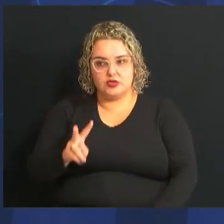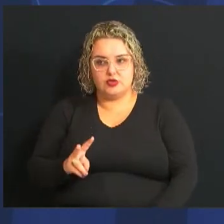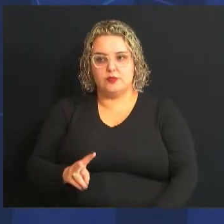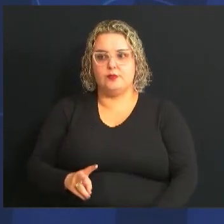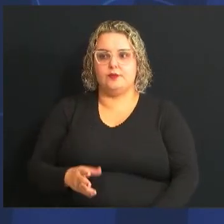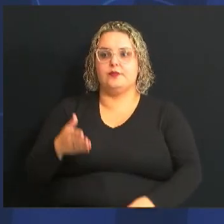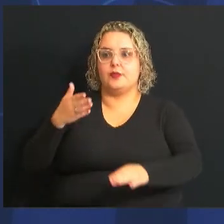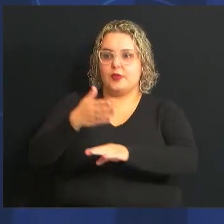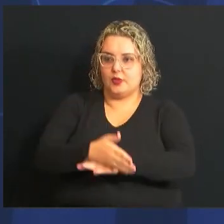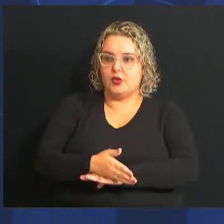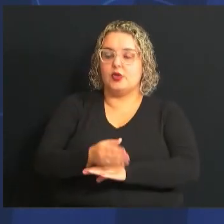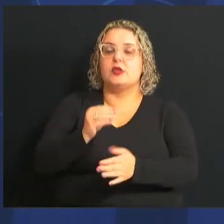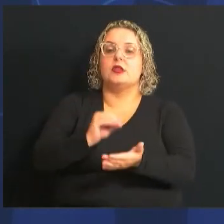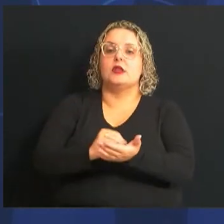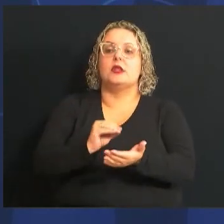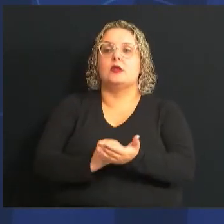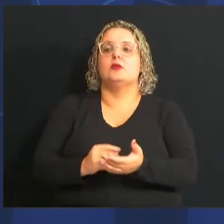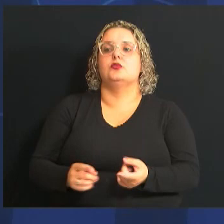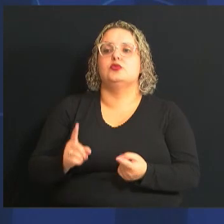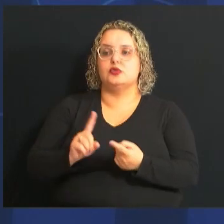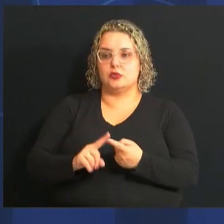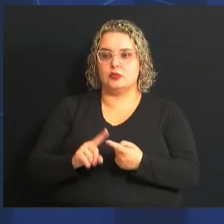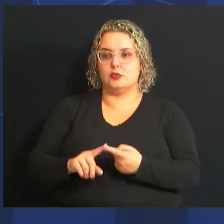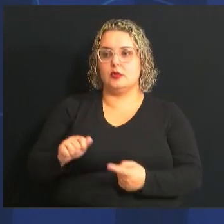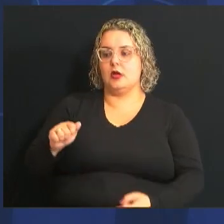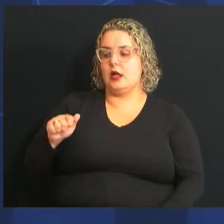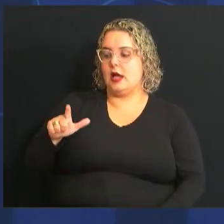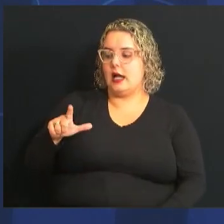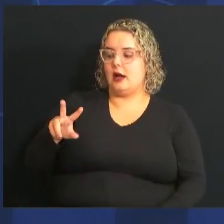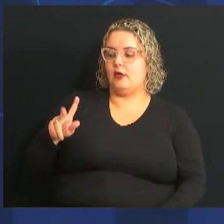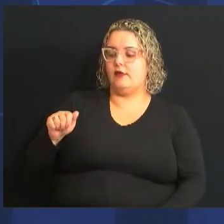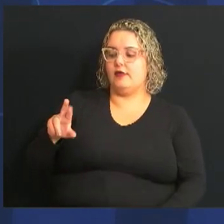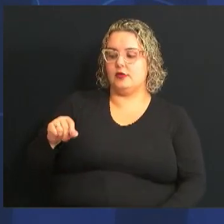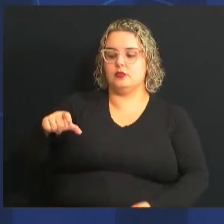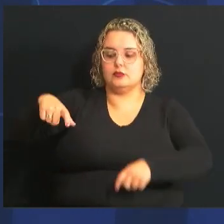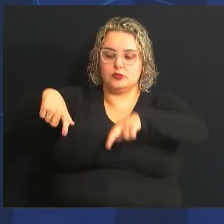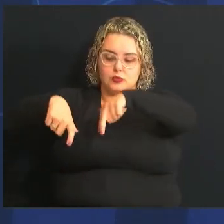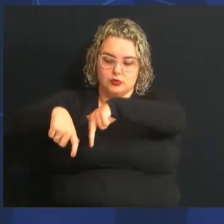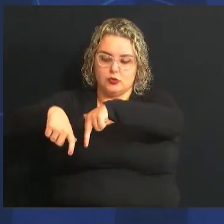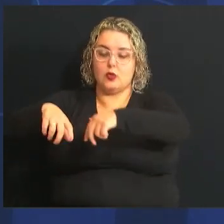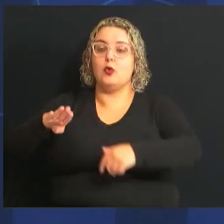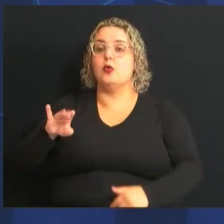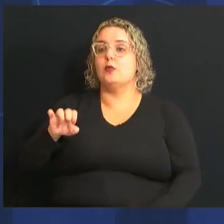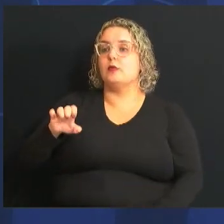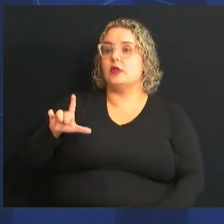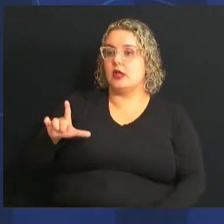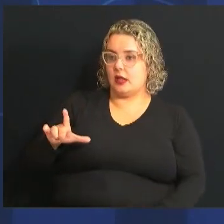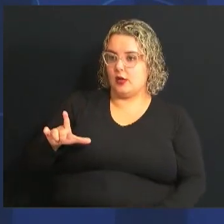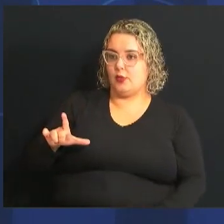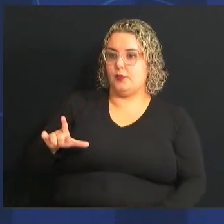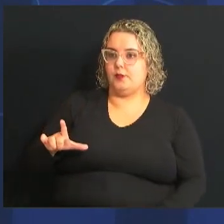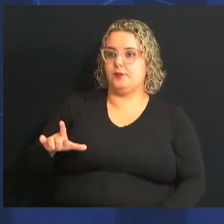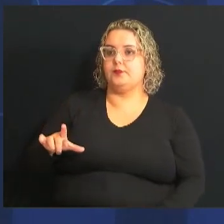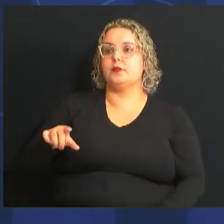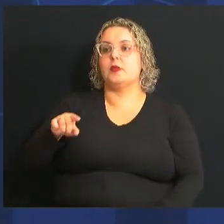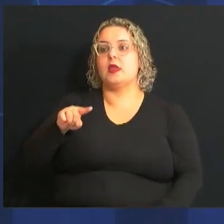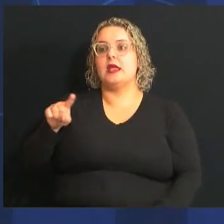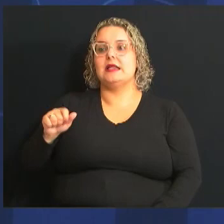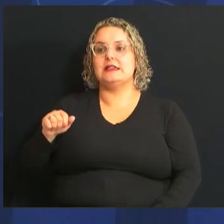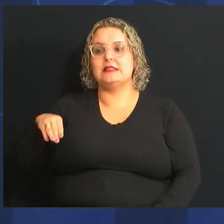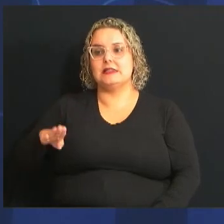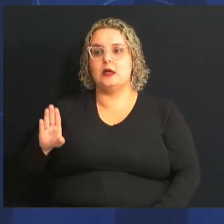em campo na última rodada com Álvaro no gol, o Biel na lateral direita, Zamboni